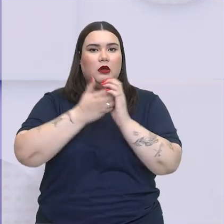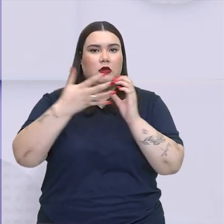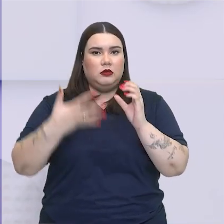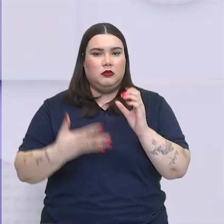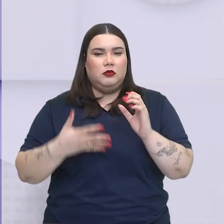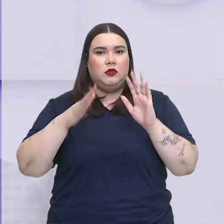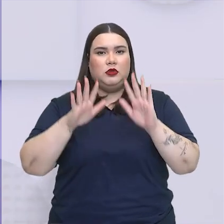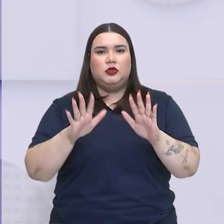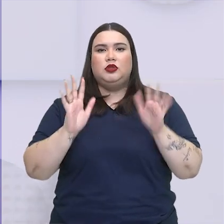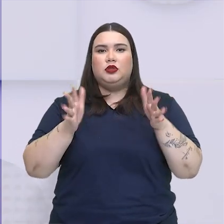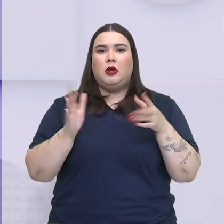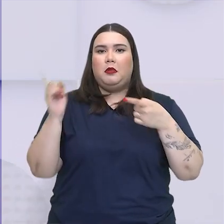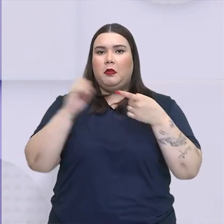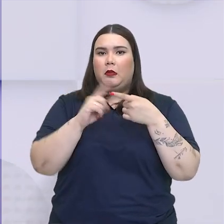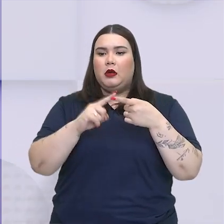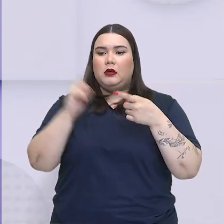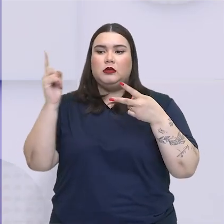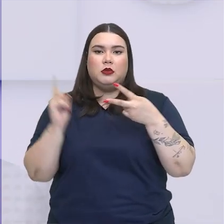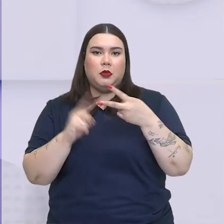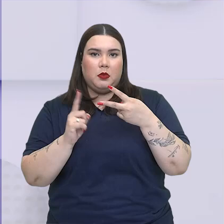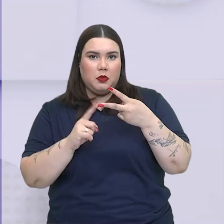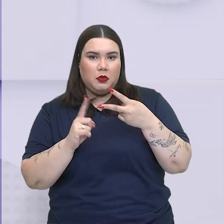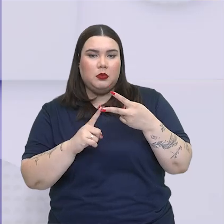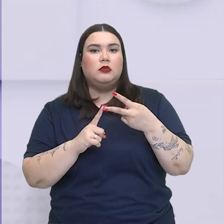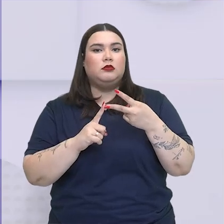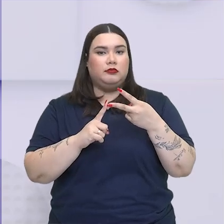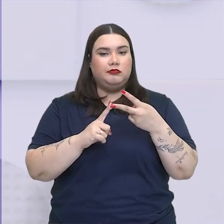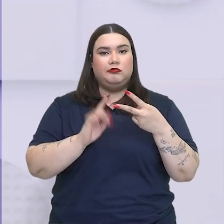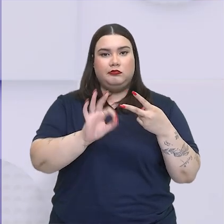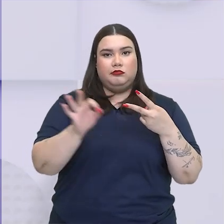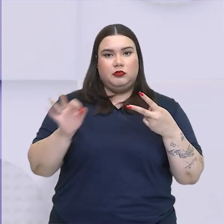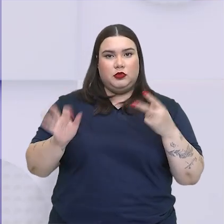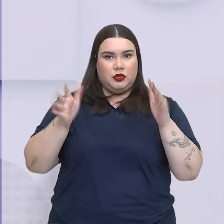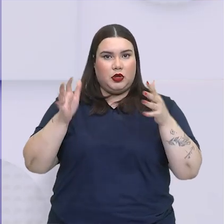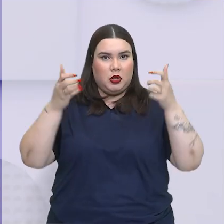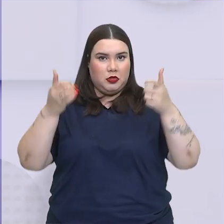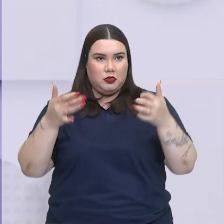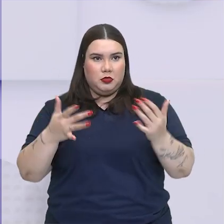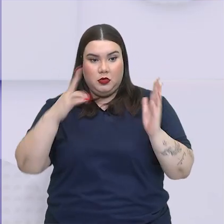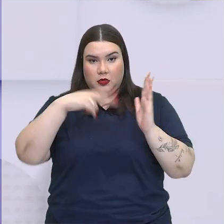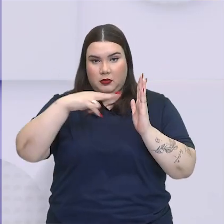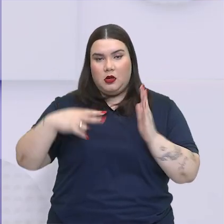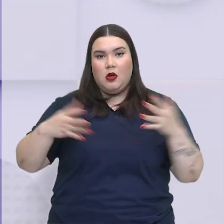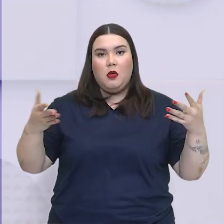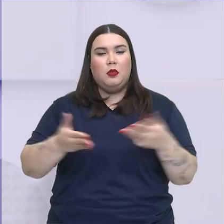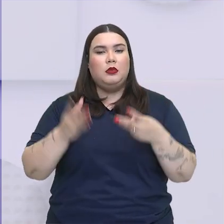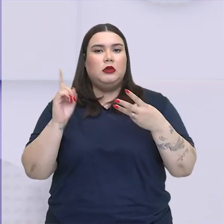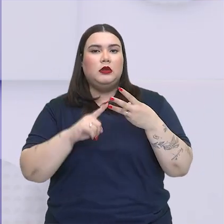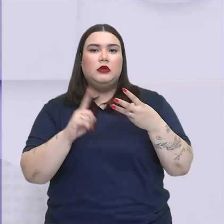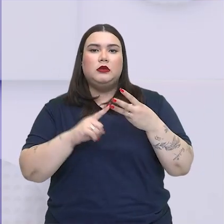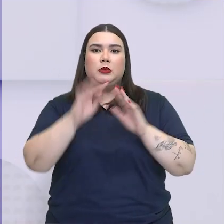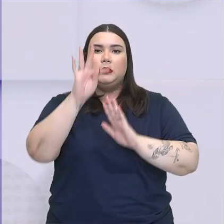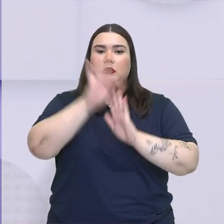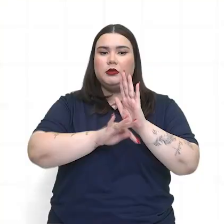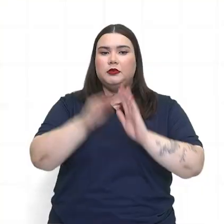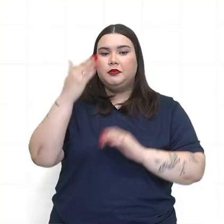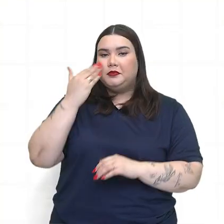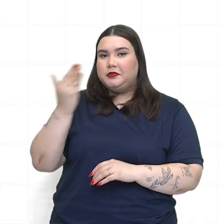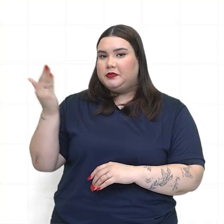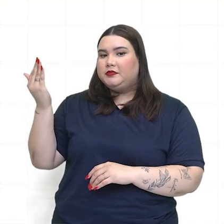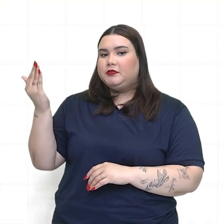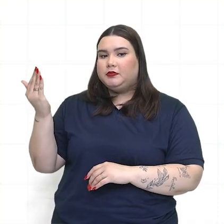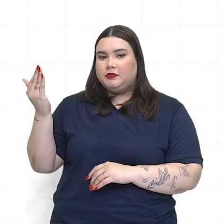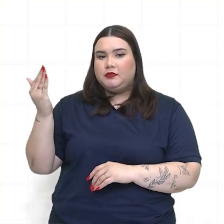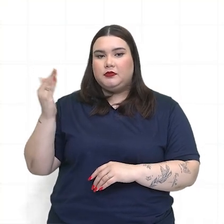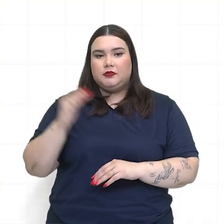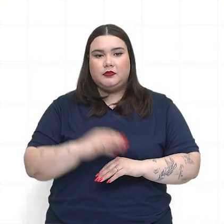então sobre sabedoria, sobre a dimensão também ética que cada escrito religioso tem. Agora nós temos uma terceira dimensão que é